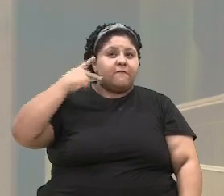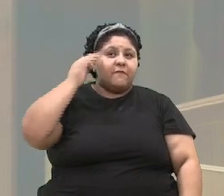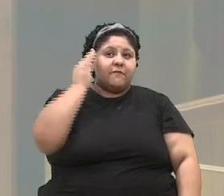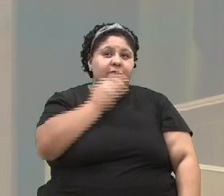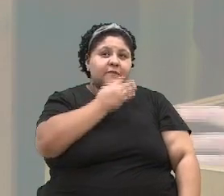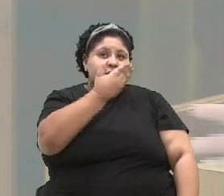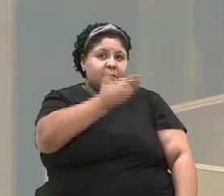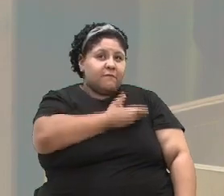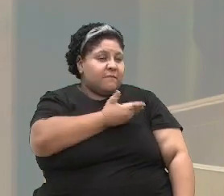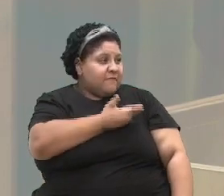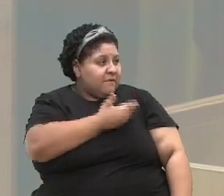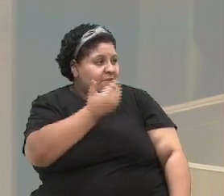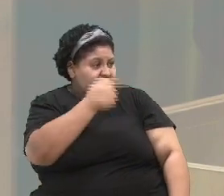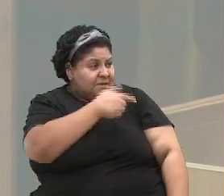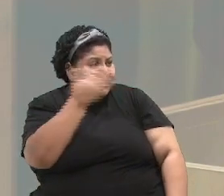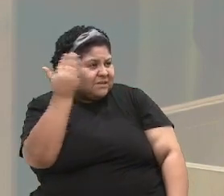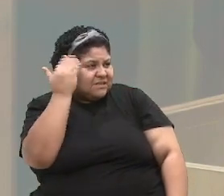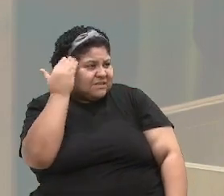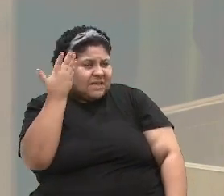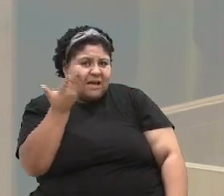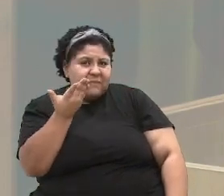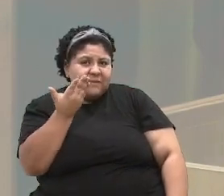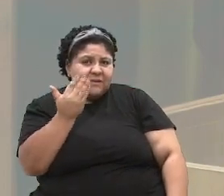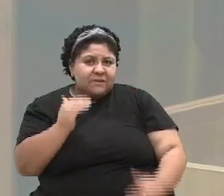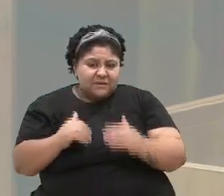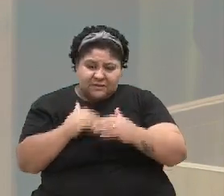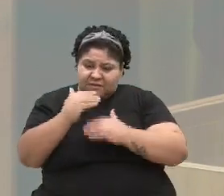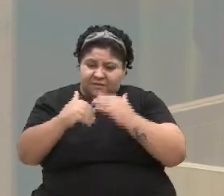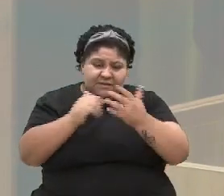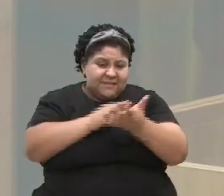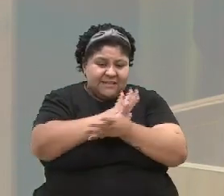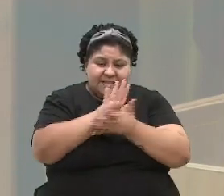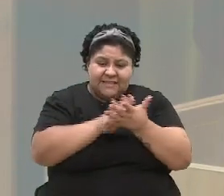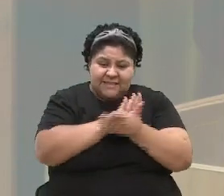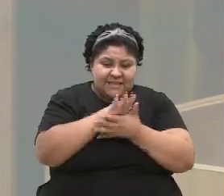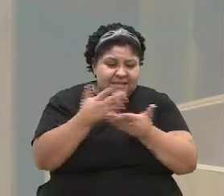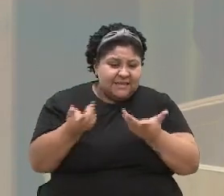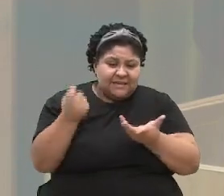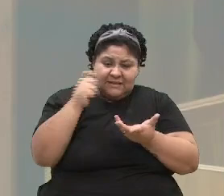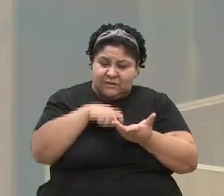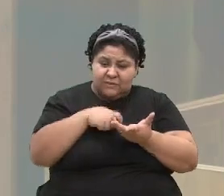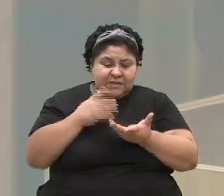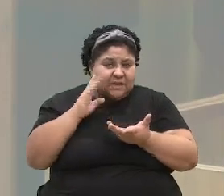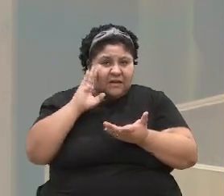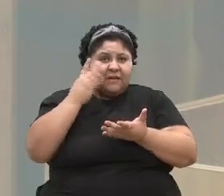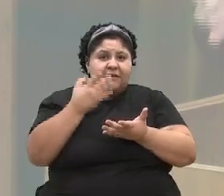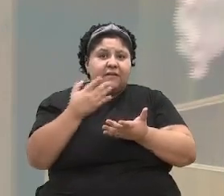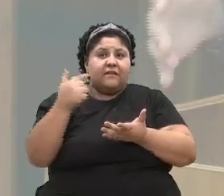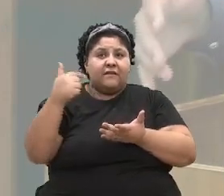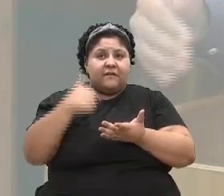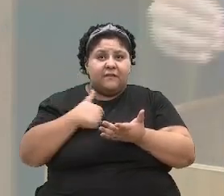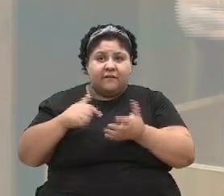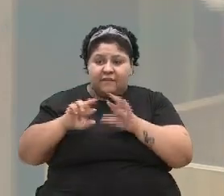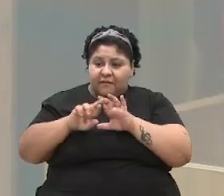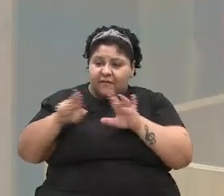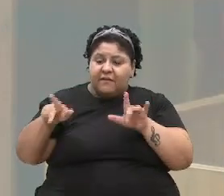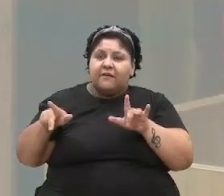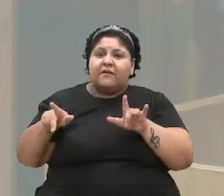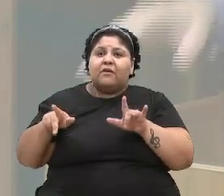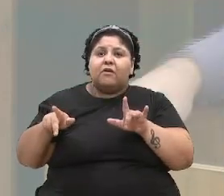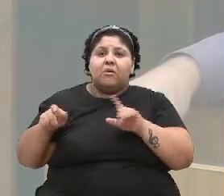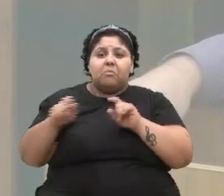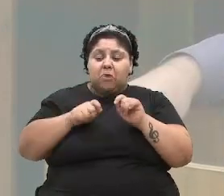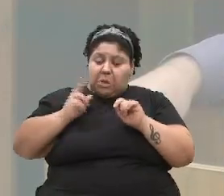e colega vereadora, a senhora sabe, esse processo, nada dele precisaria ter acontecido. E as divergências poderiam